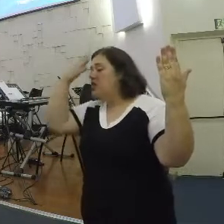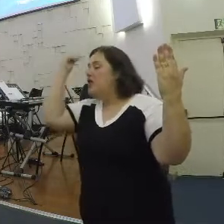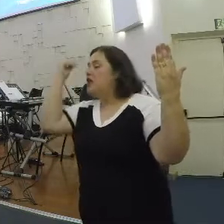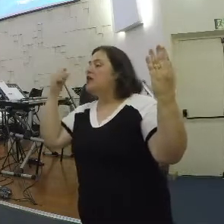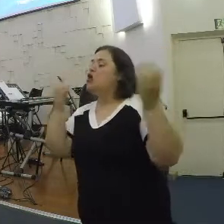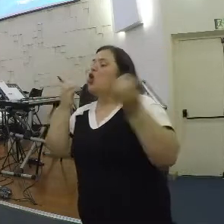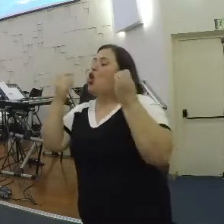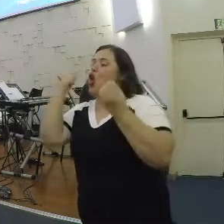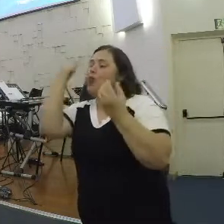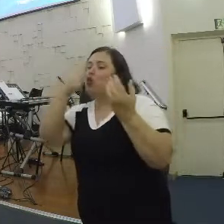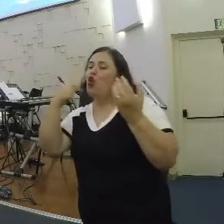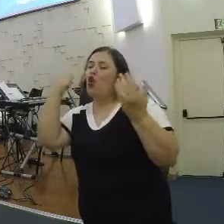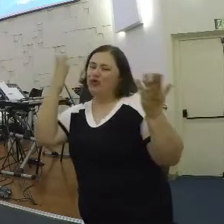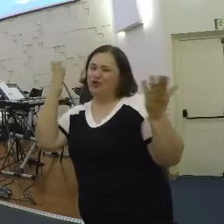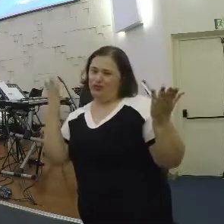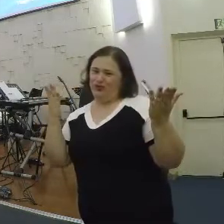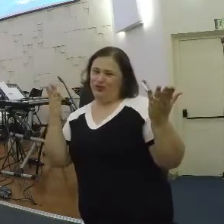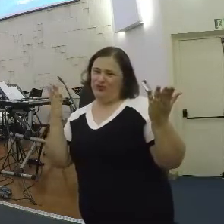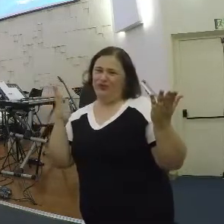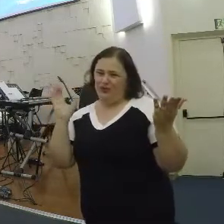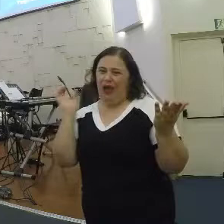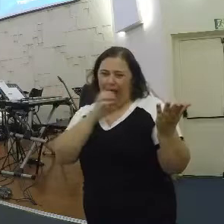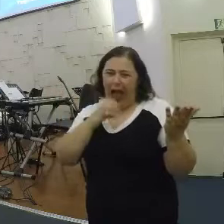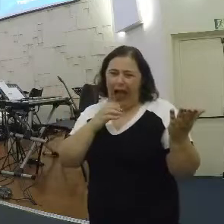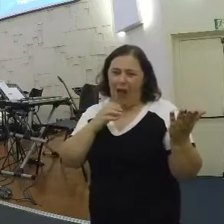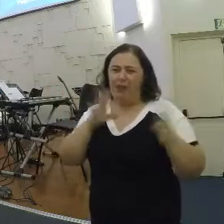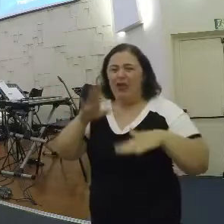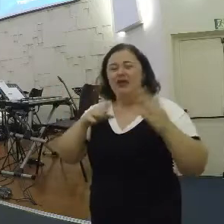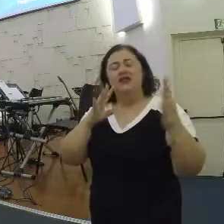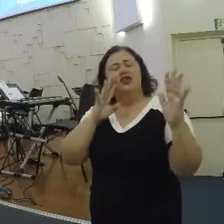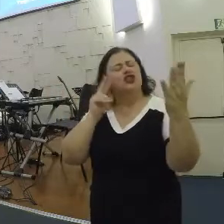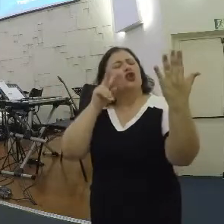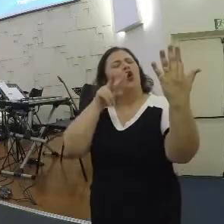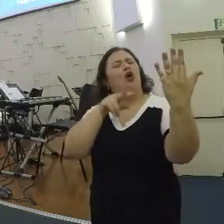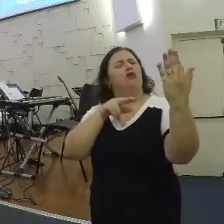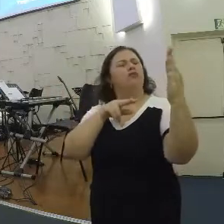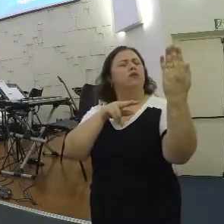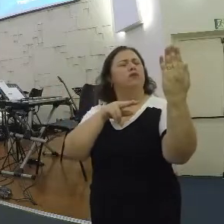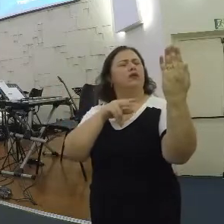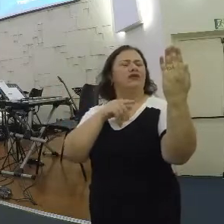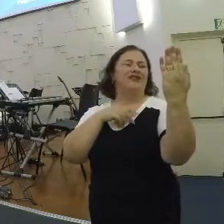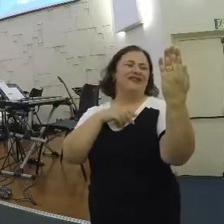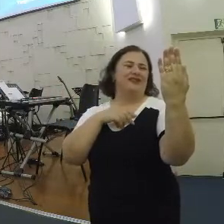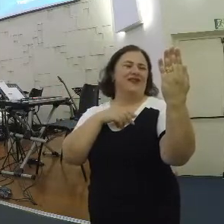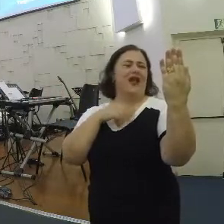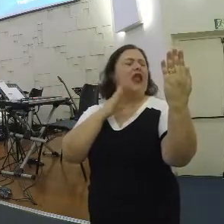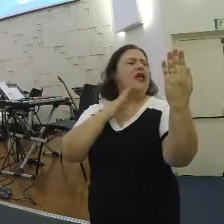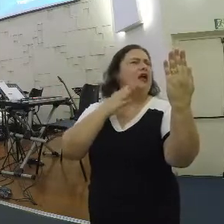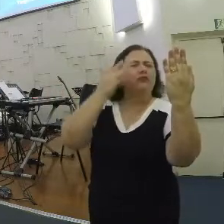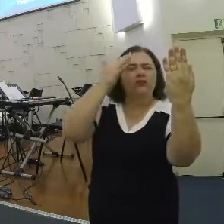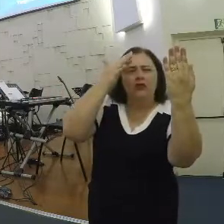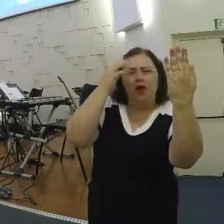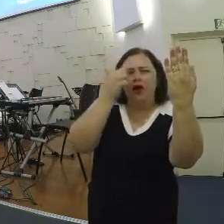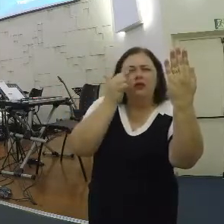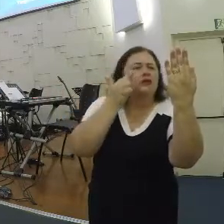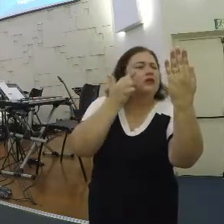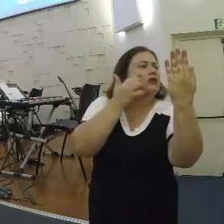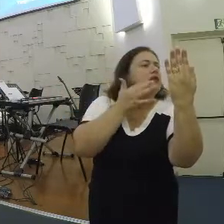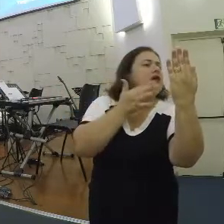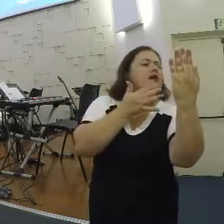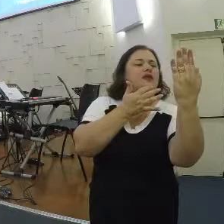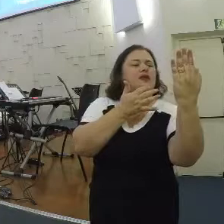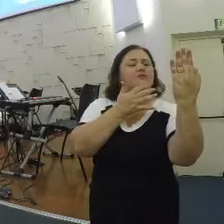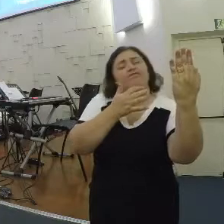sua aparência. É como alguém que olha no espelho e vê o seu rosto, mas se despede do espelho, e depois